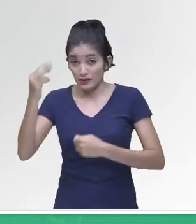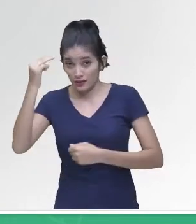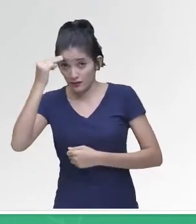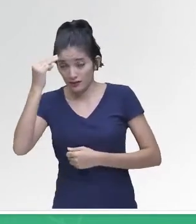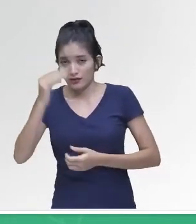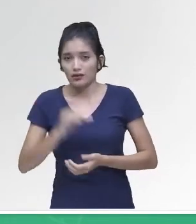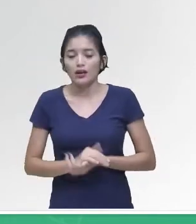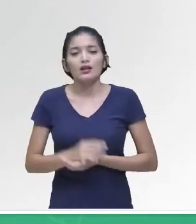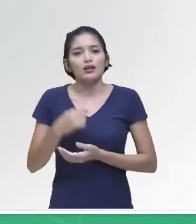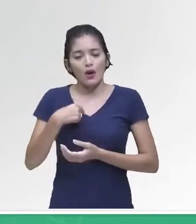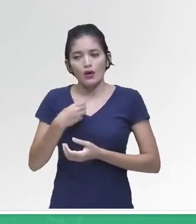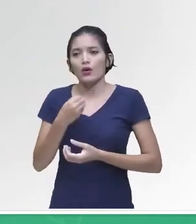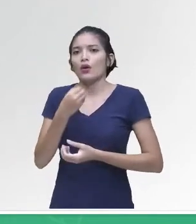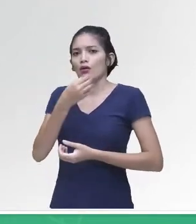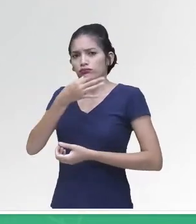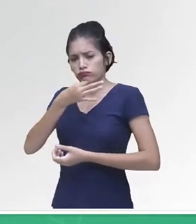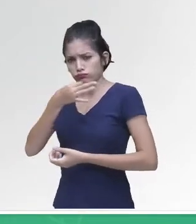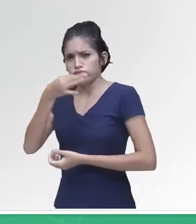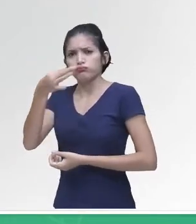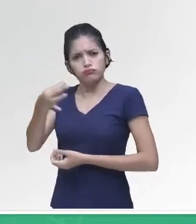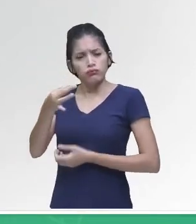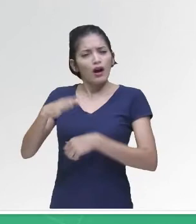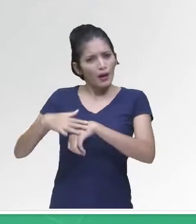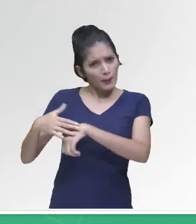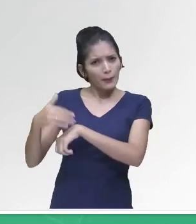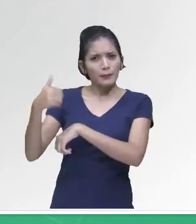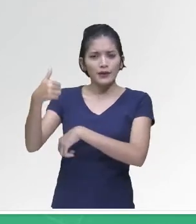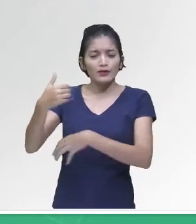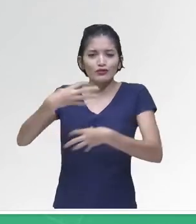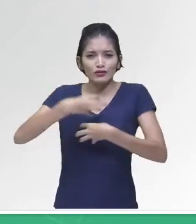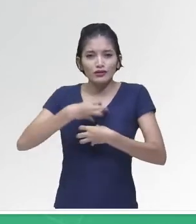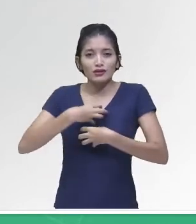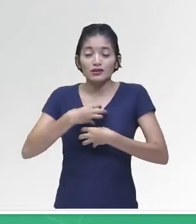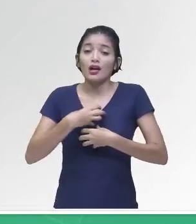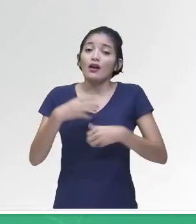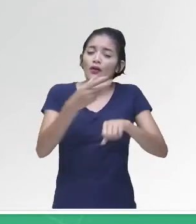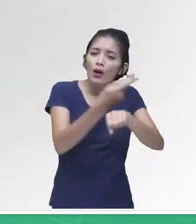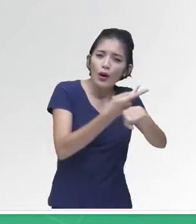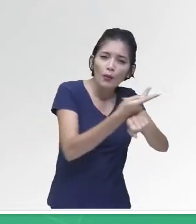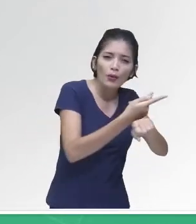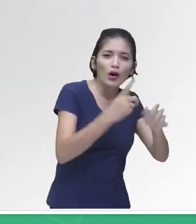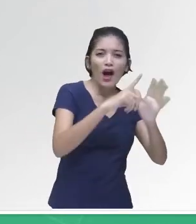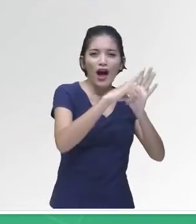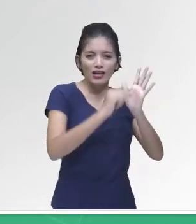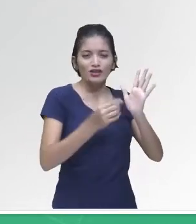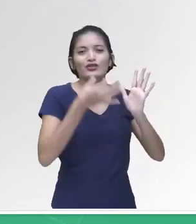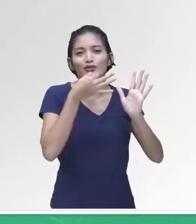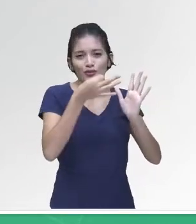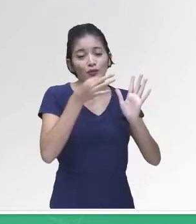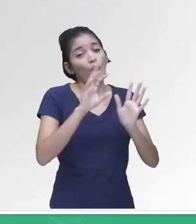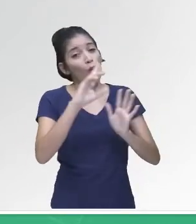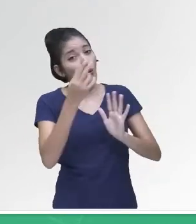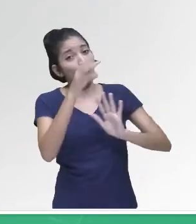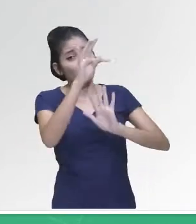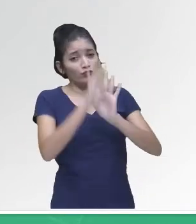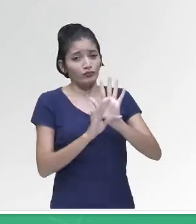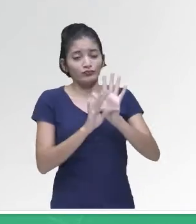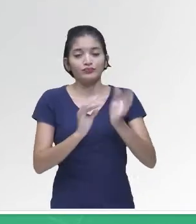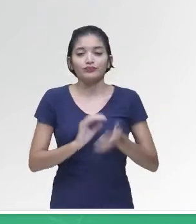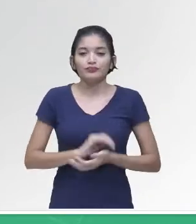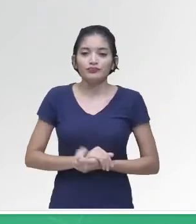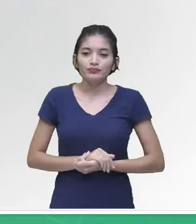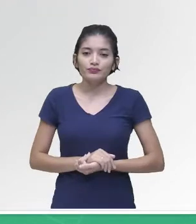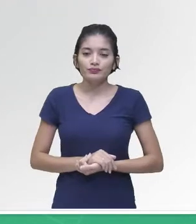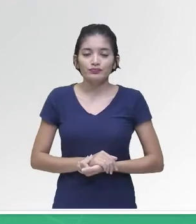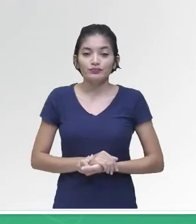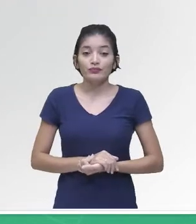da maneira mais adequada possível, da melhor maneira possível, eu vou buscar um artigo de opinião, eu vou buscar um texto de opinião. Olhem aí.